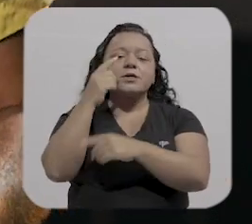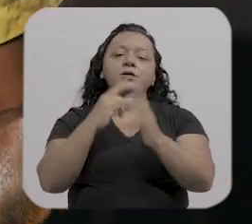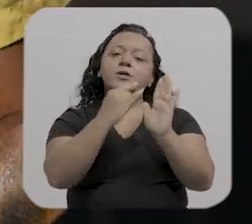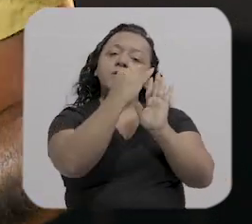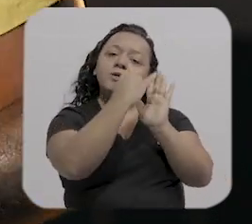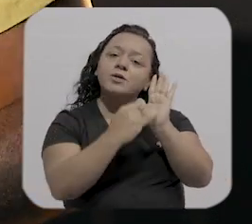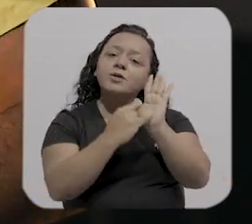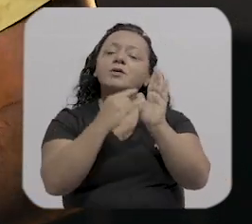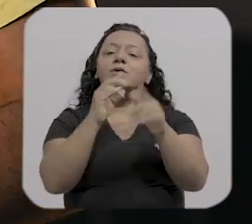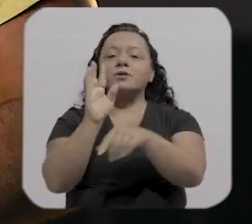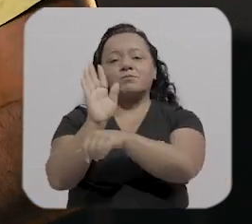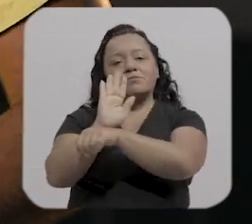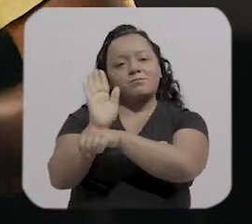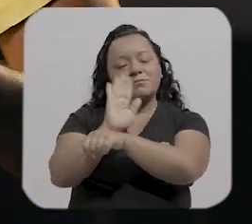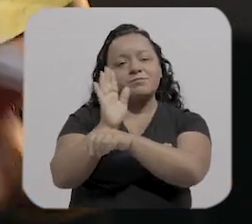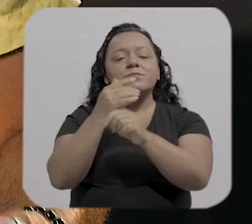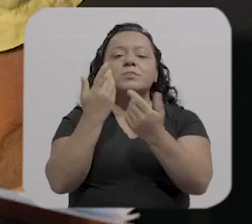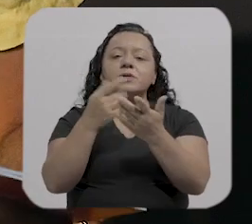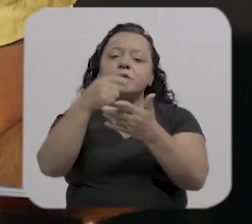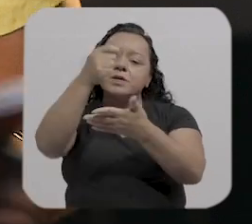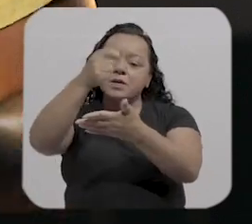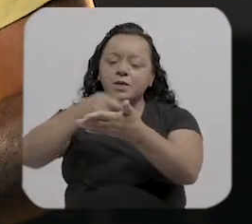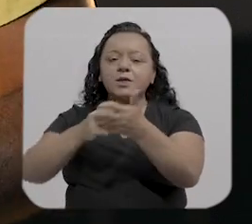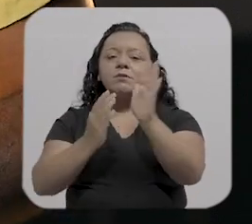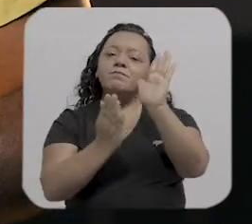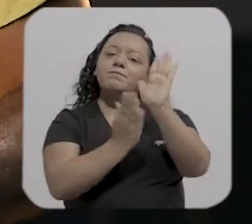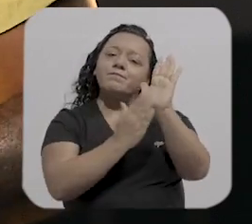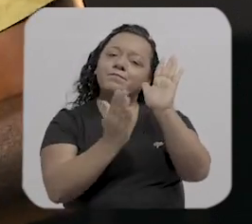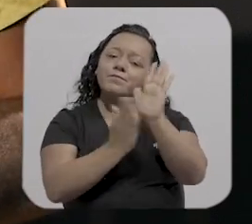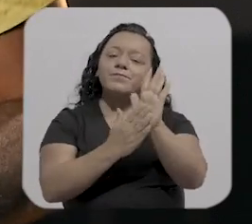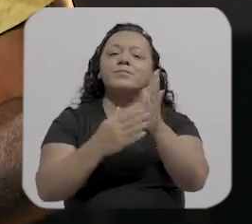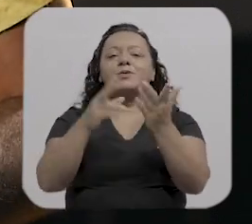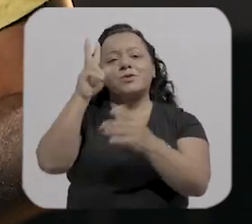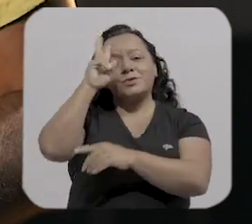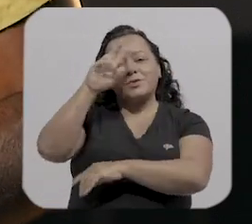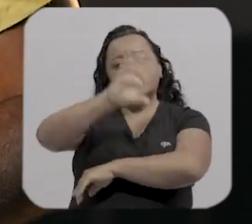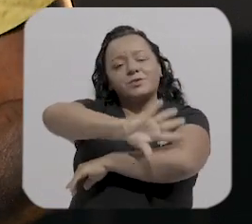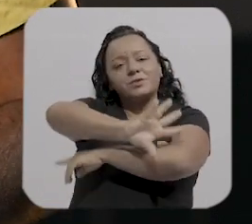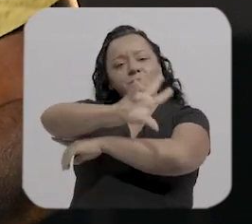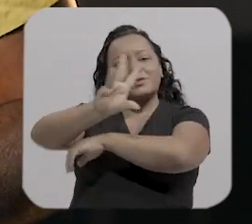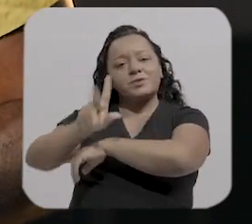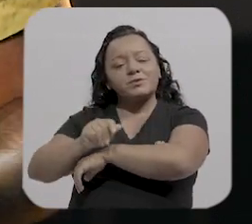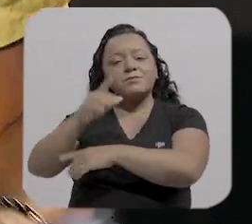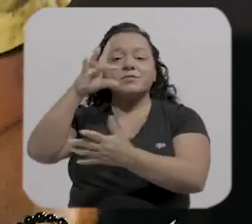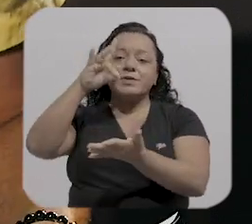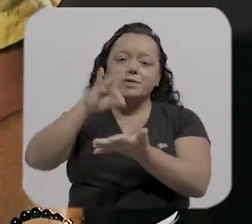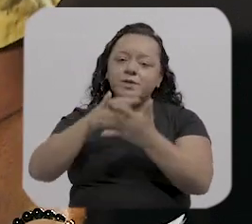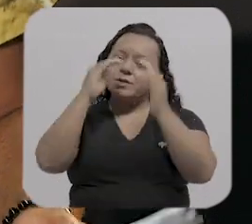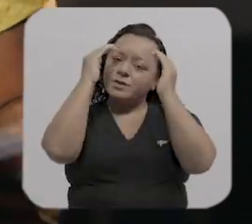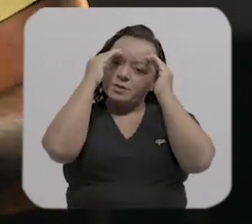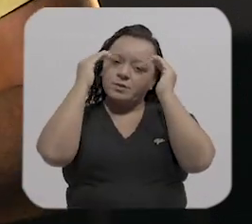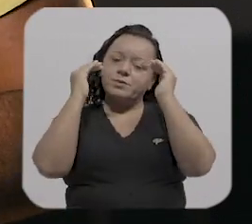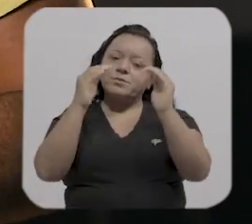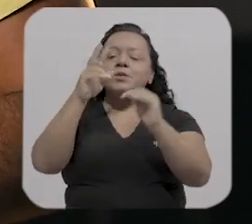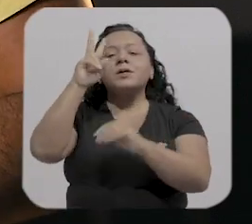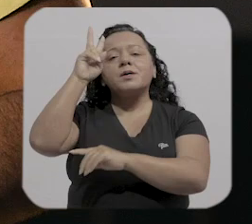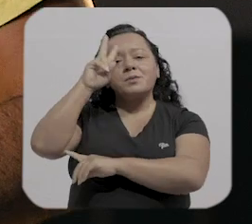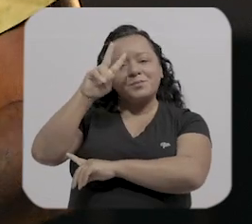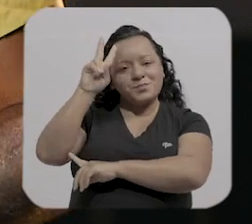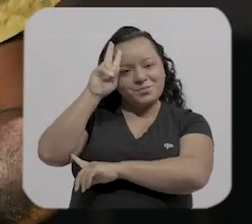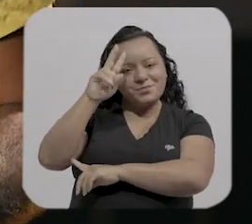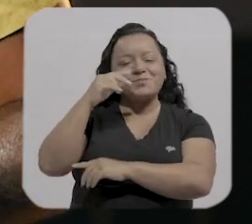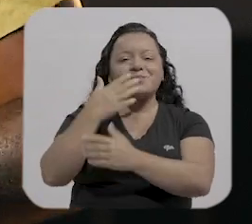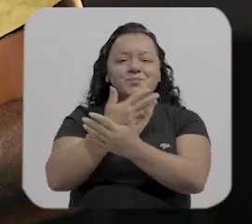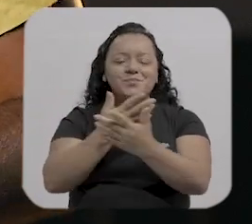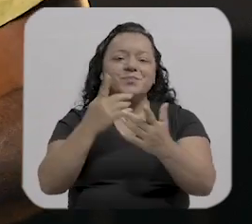estudar cine-documentário e se propõe a documentar a história da Amazônia com verdade, respeito